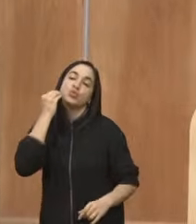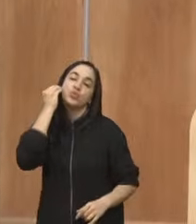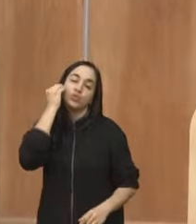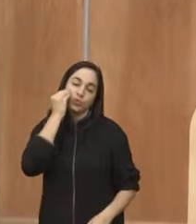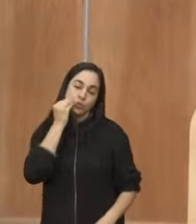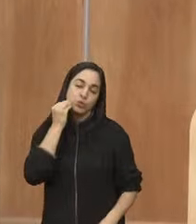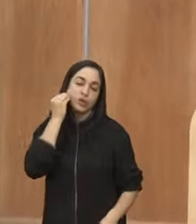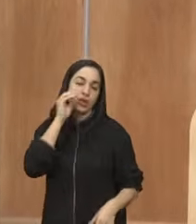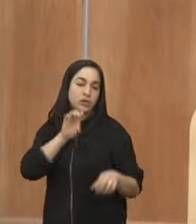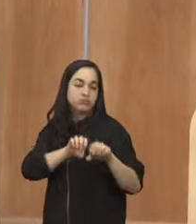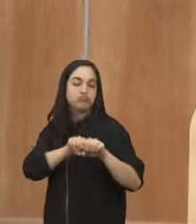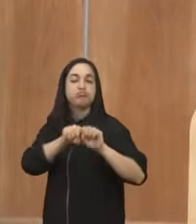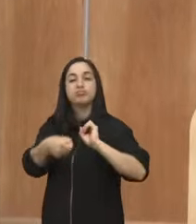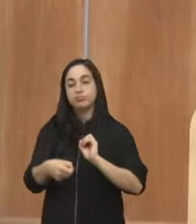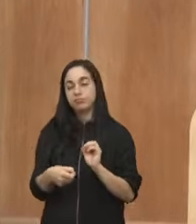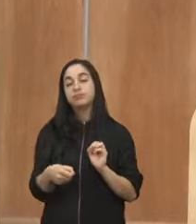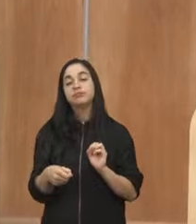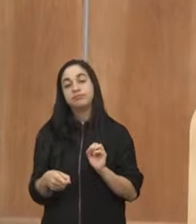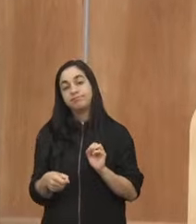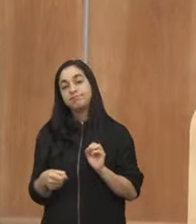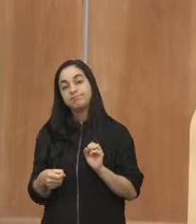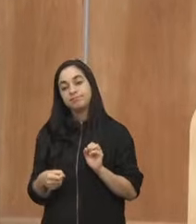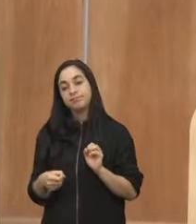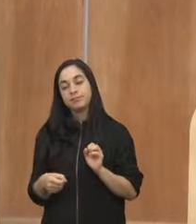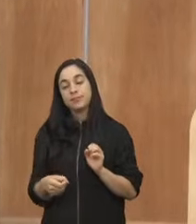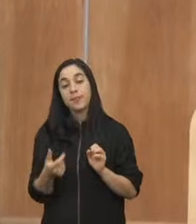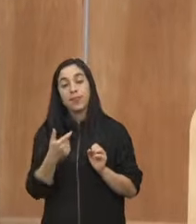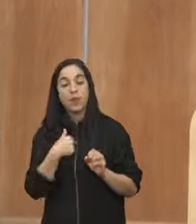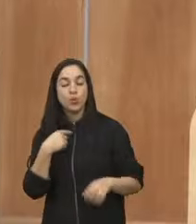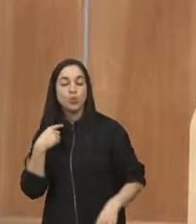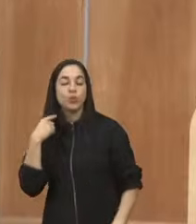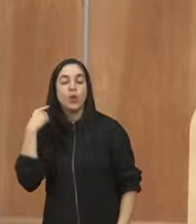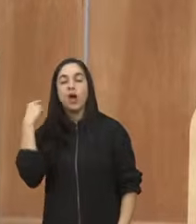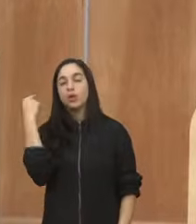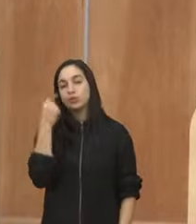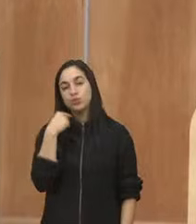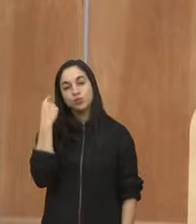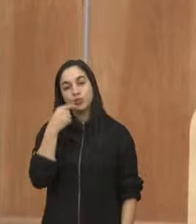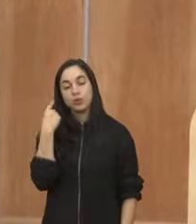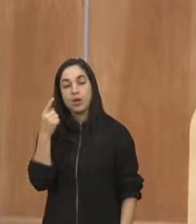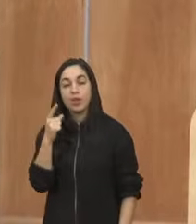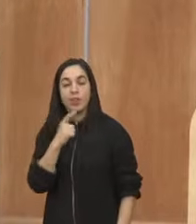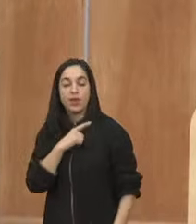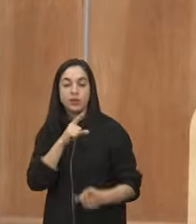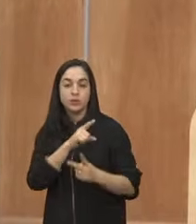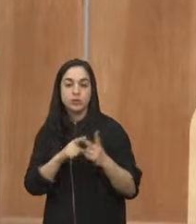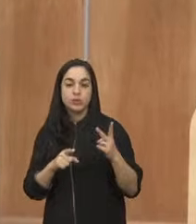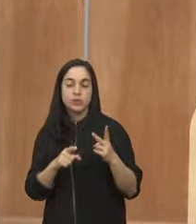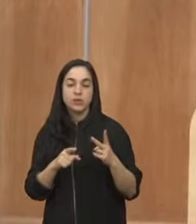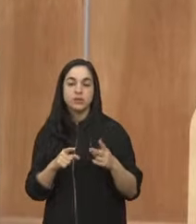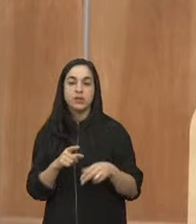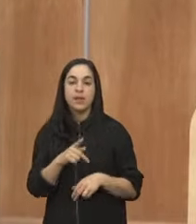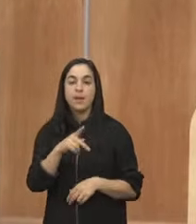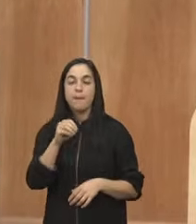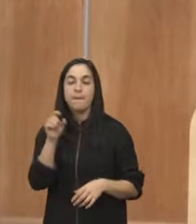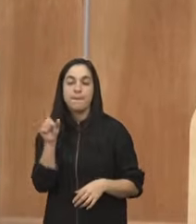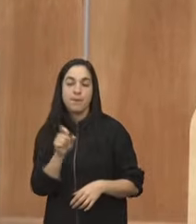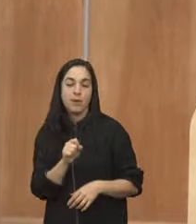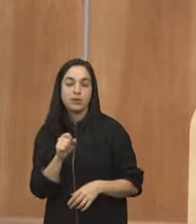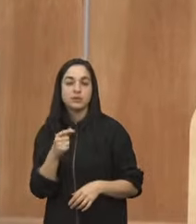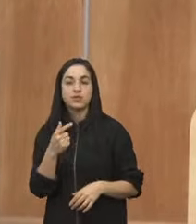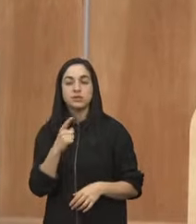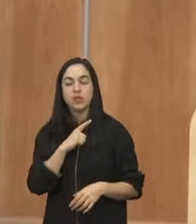sua formação acadêmica, né? Eu sou advogado, tenho 2 pós-graduações, uma especialização em gestão